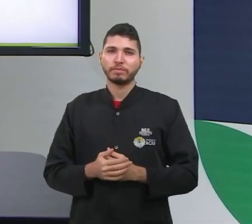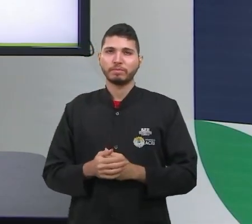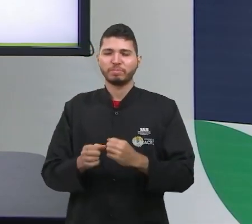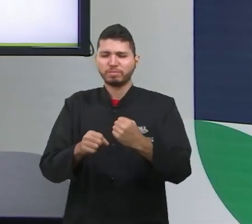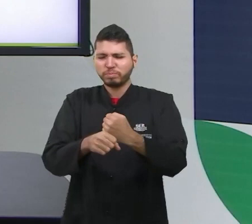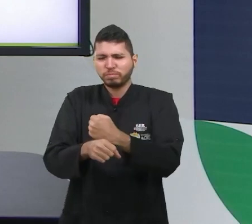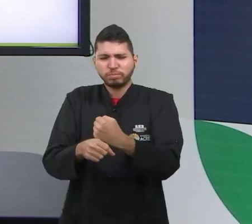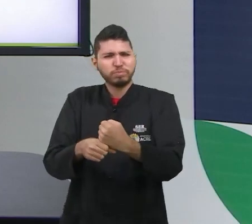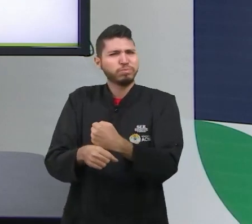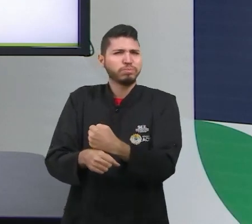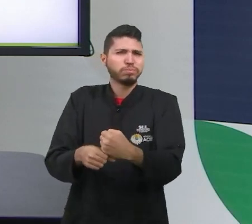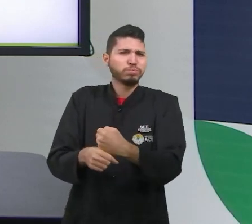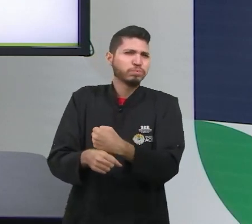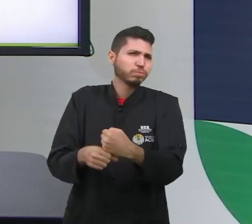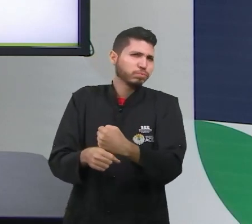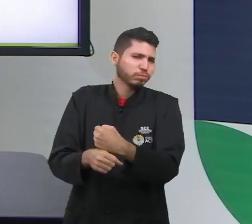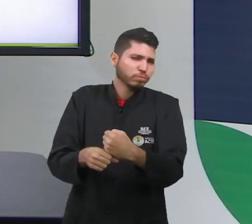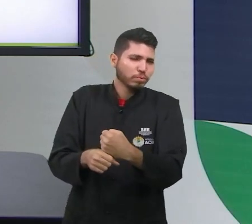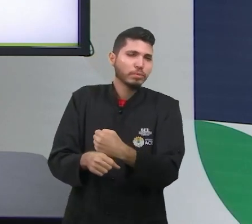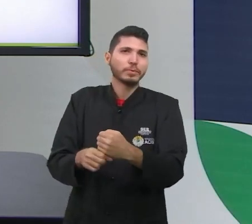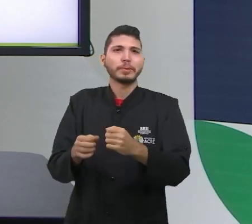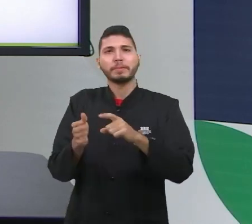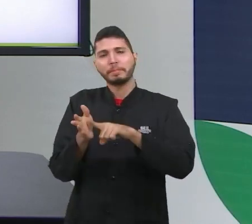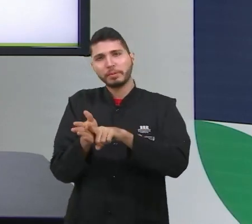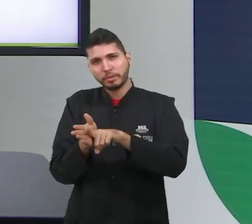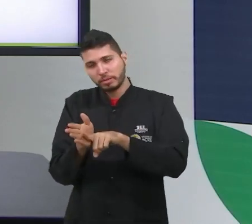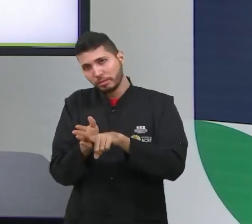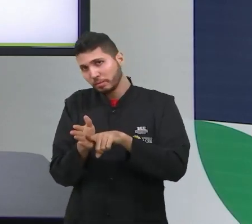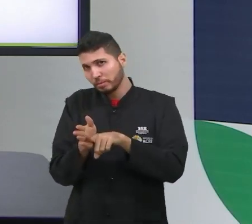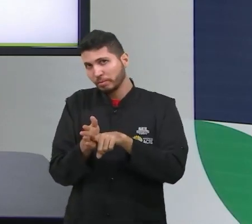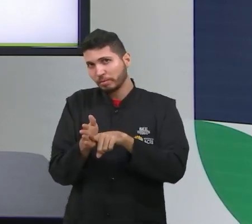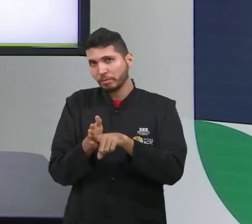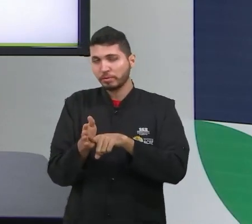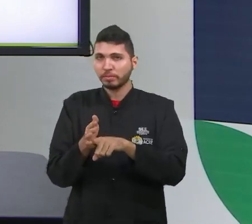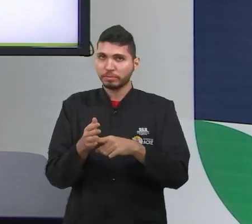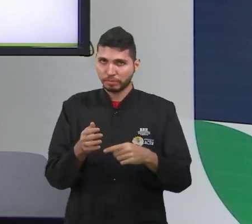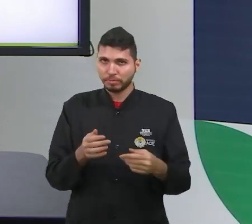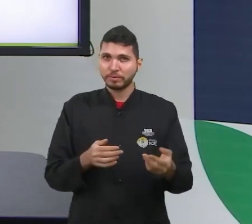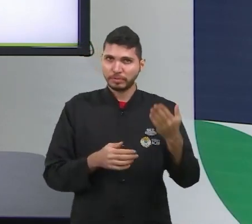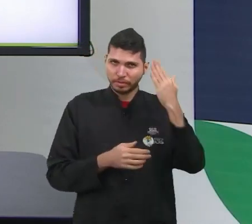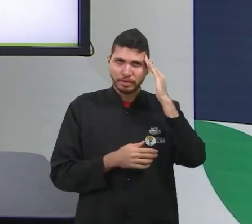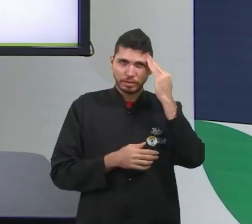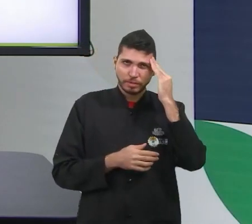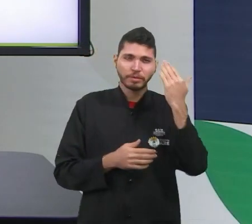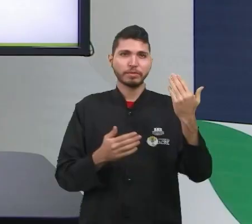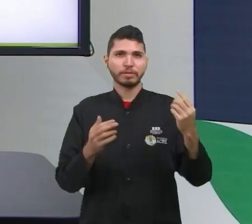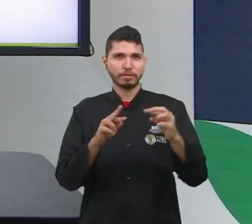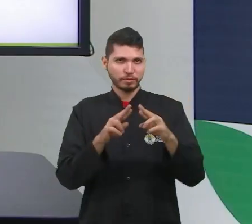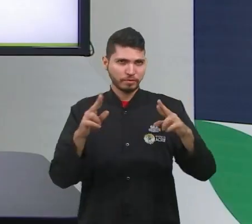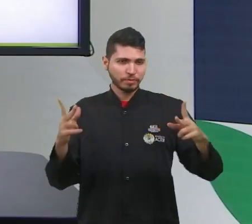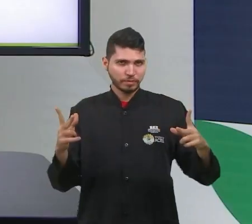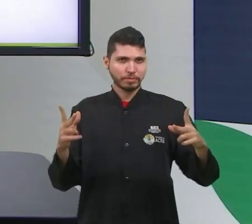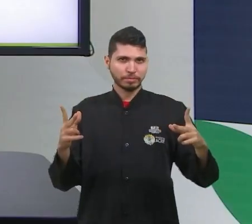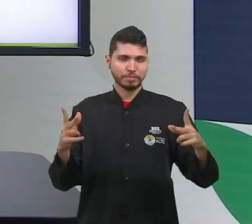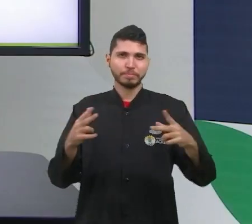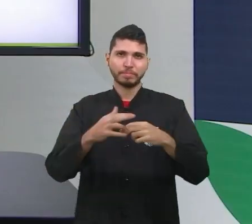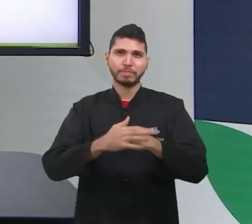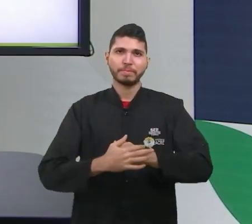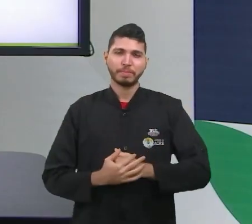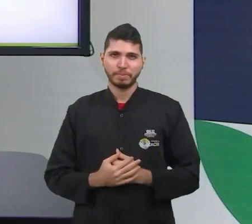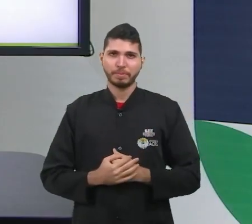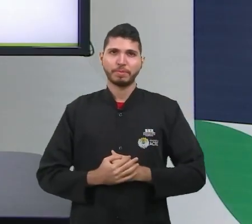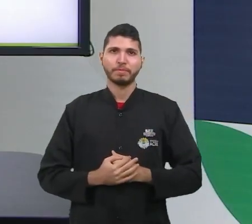anos. Ok? Ficou então nítido a principal diferença entre um e outro, só que a nossa aula de hoje, ela vai